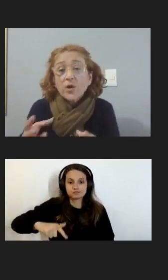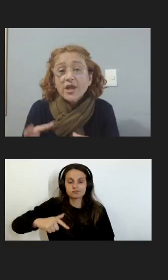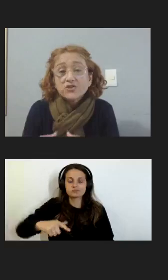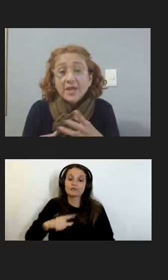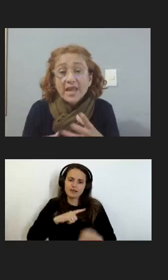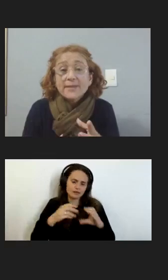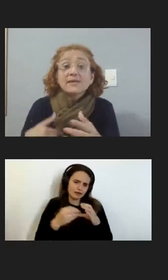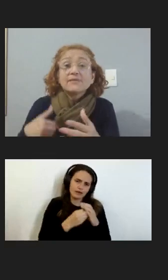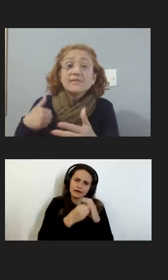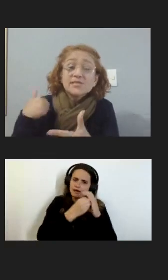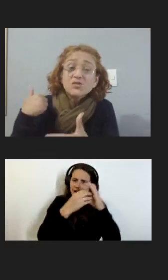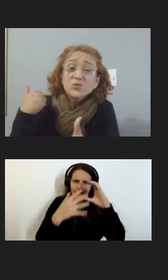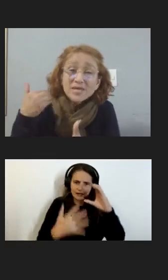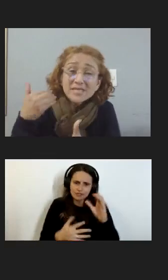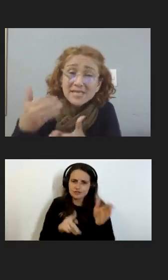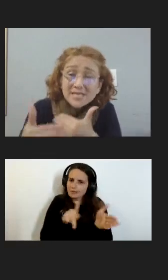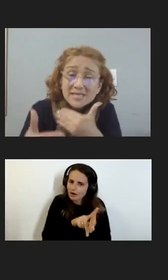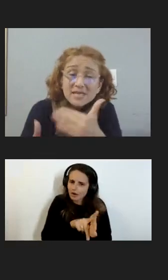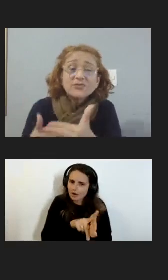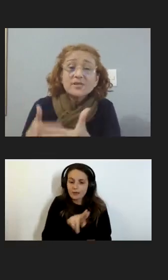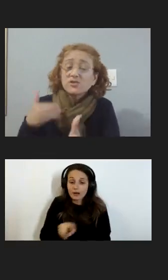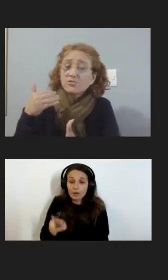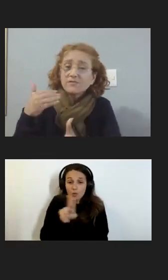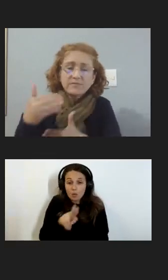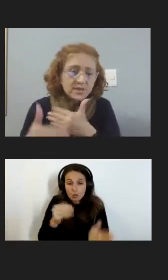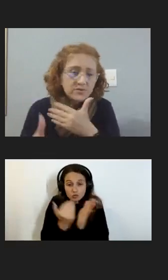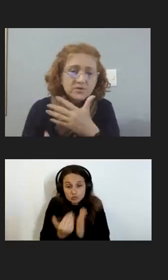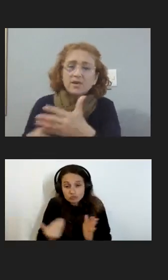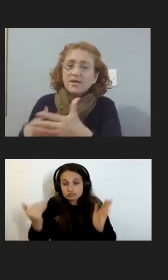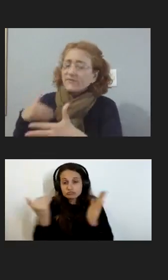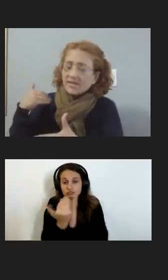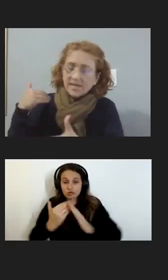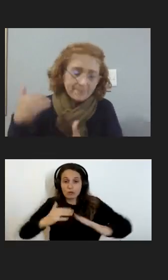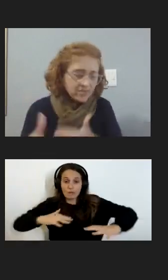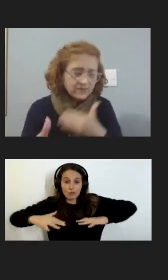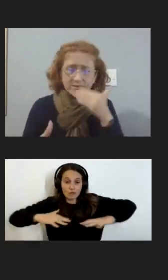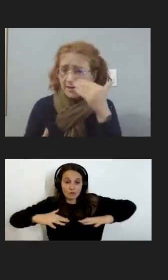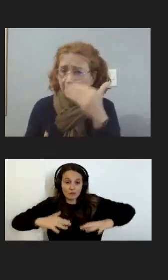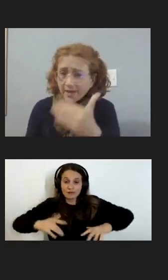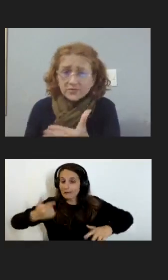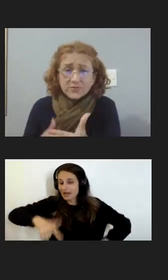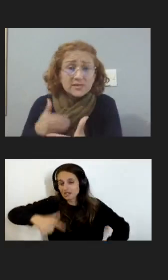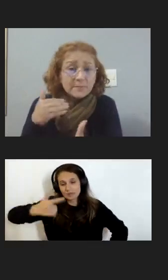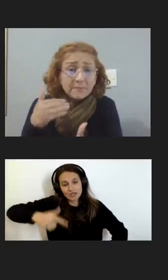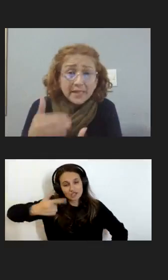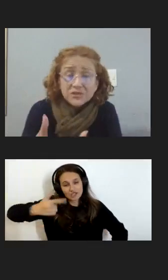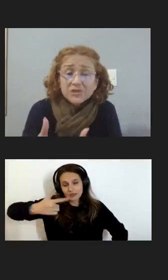de decorrente do quê? Desse uso excessivo desses movimentos. Você repete,